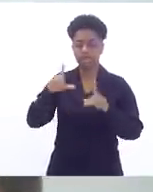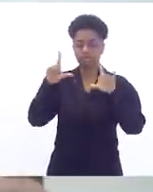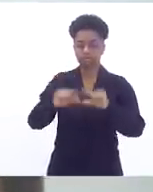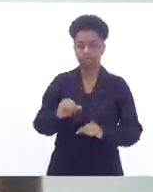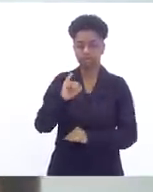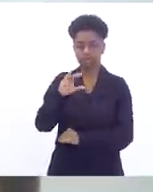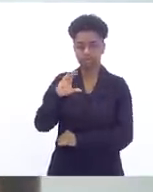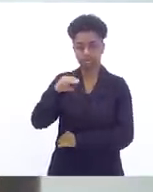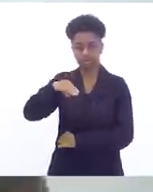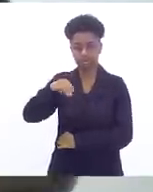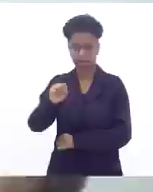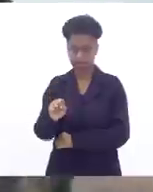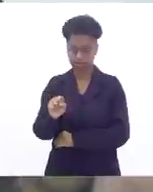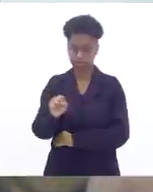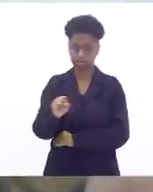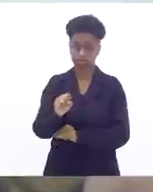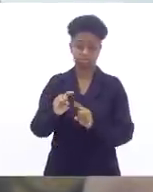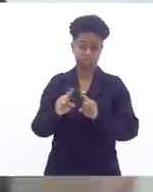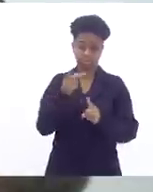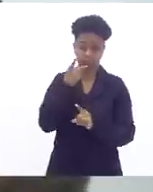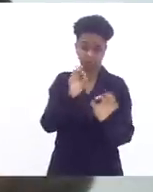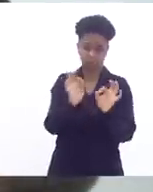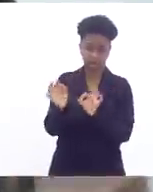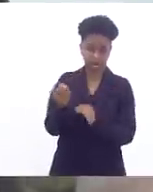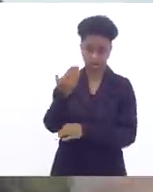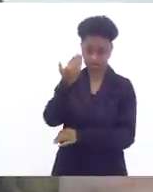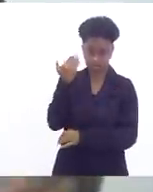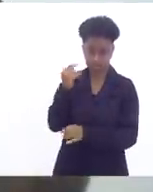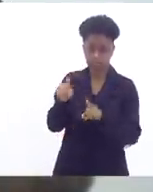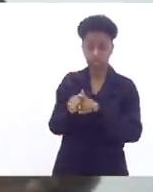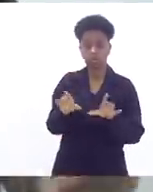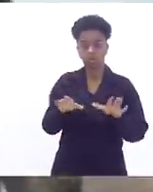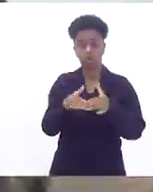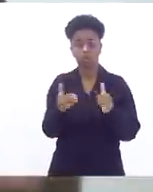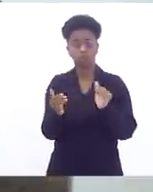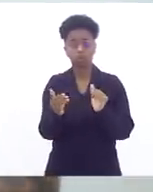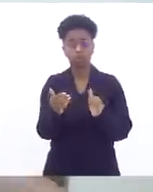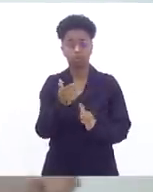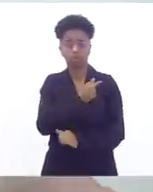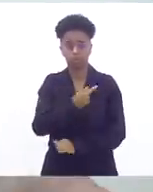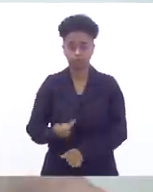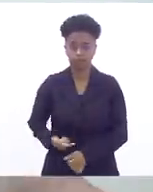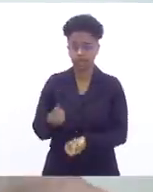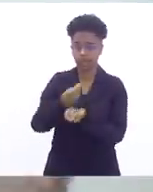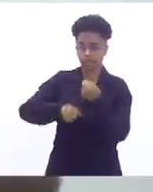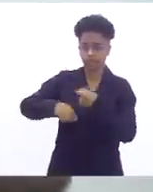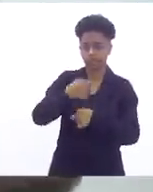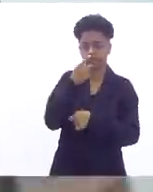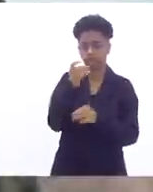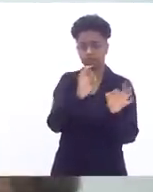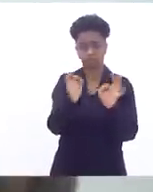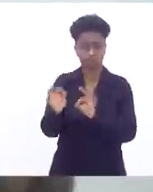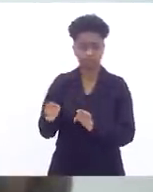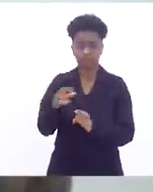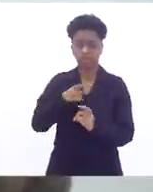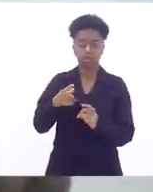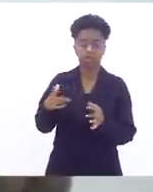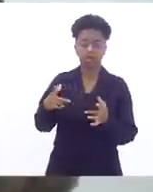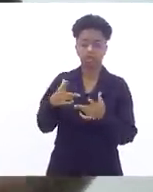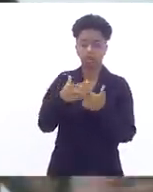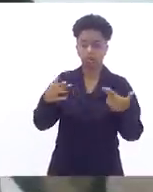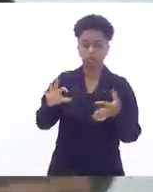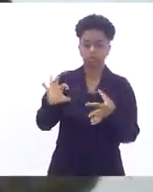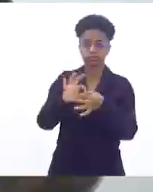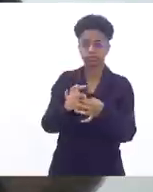reduzir o SMS isso não foi falado lá atrás a equipe de governo a equipe Econômica não falou nada disso lá atrás que tava uma coisa condicionada a outra